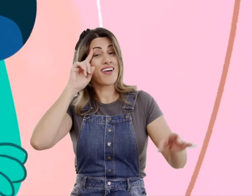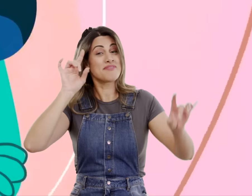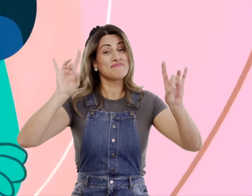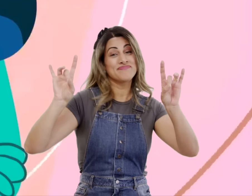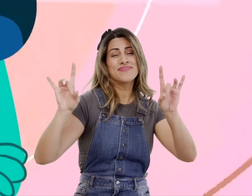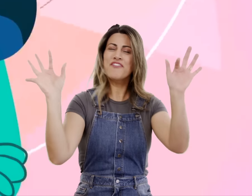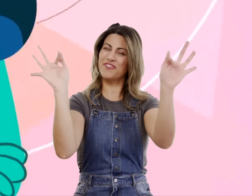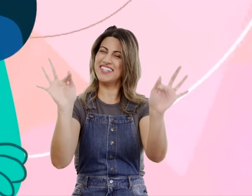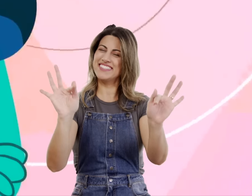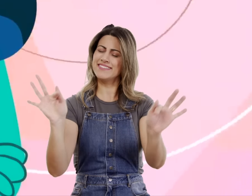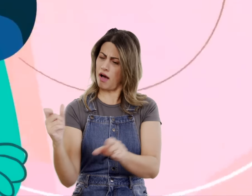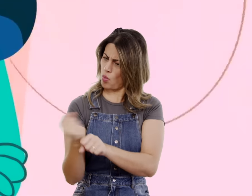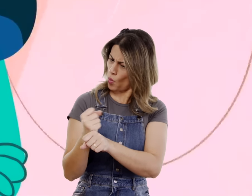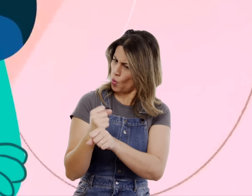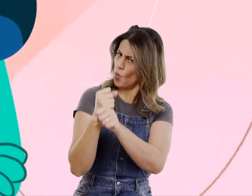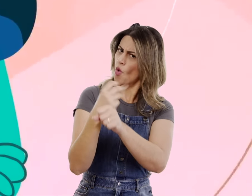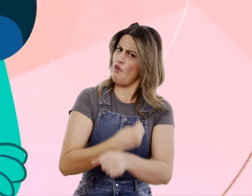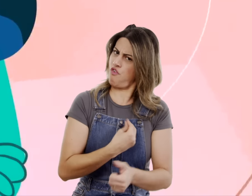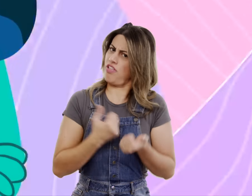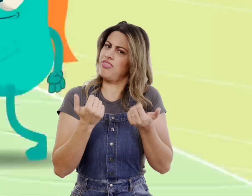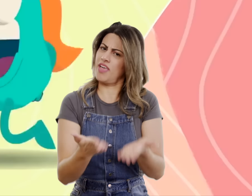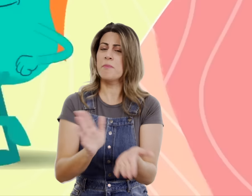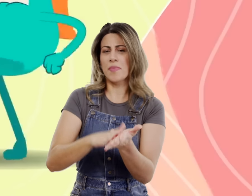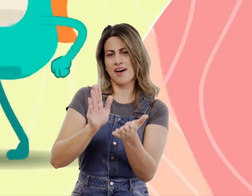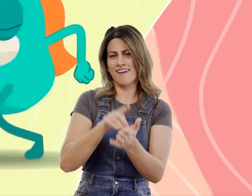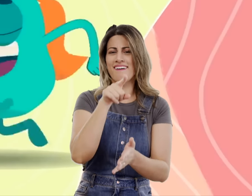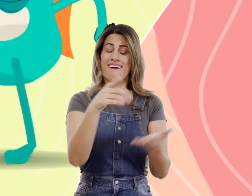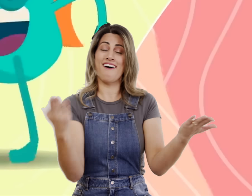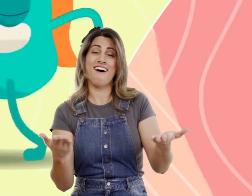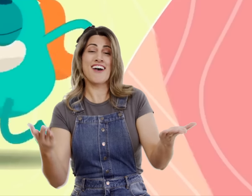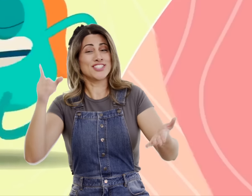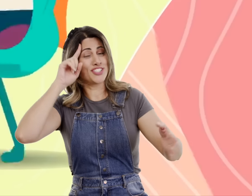nessa data querida, muitas felicidades, muitos anos de vida. Parabéns pra